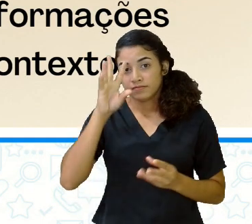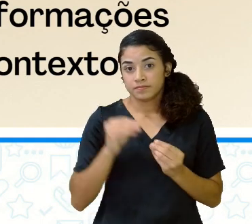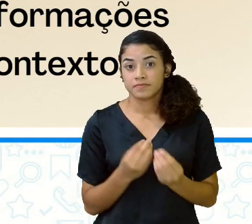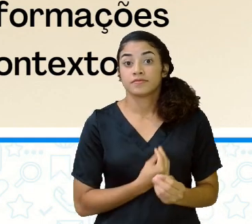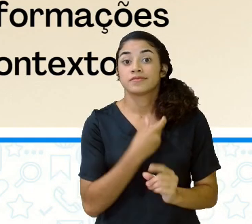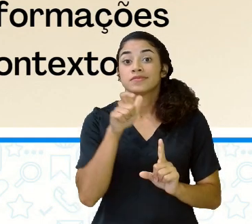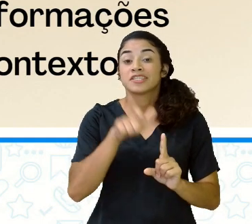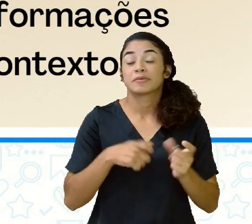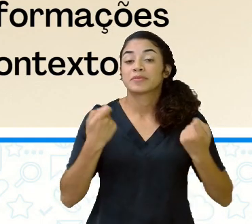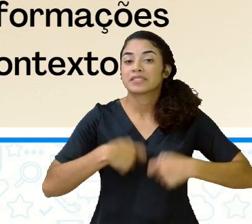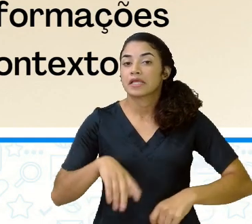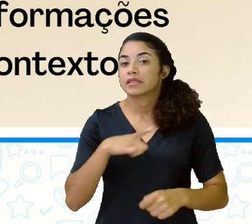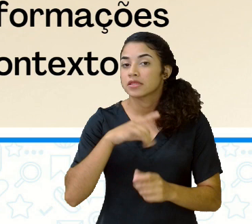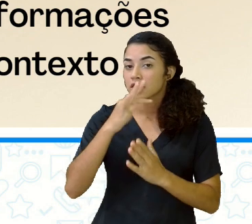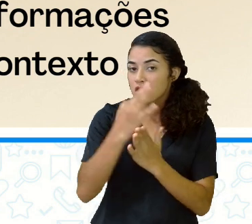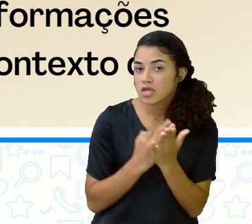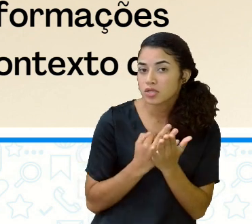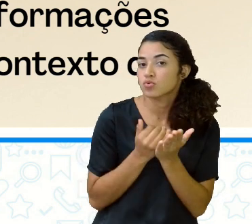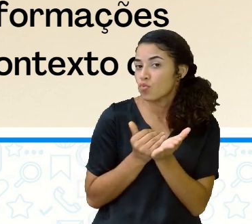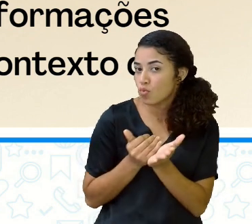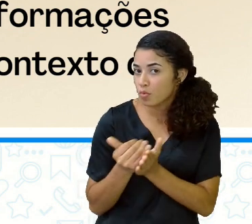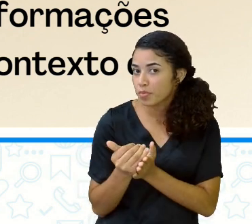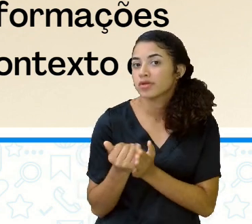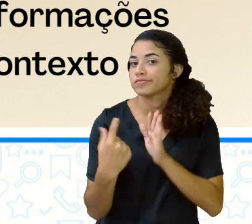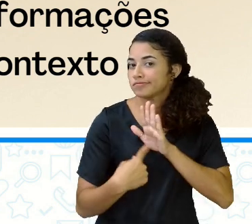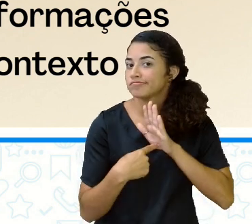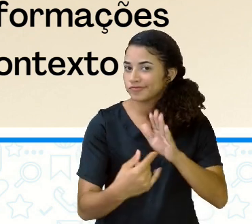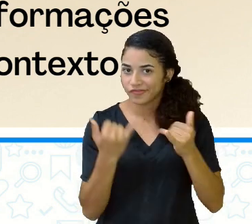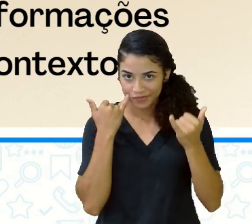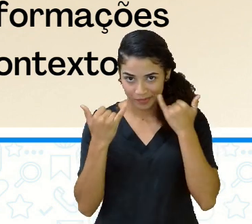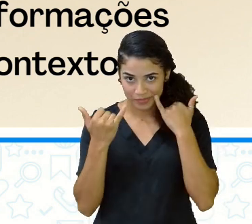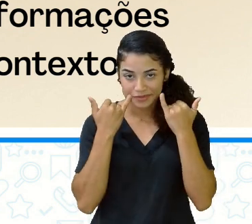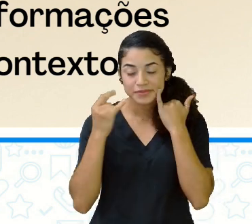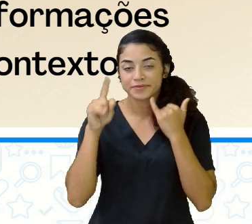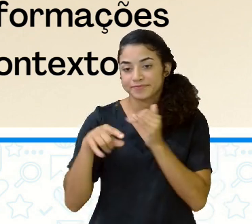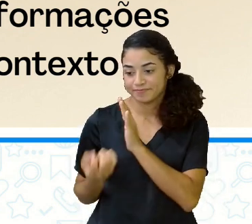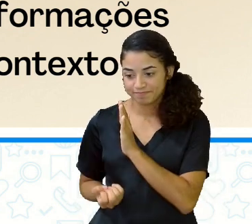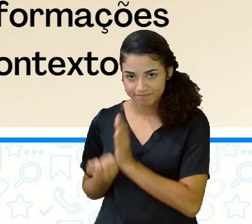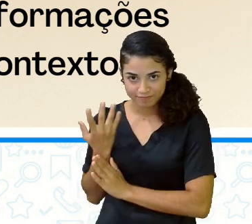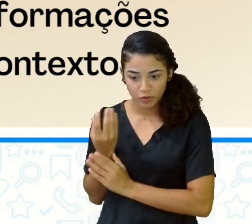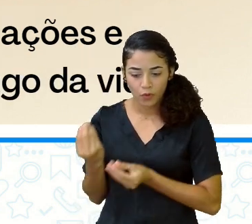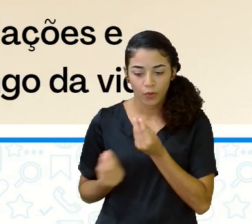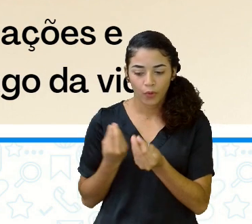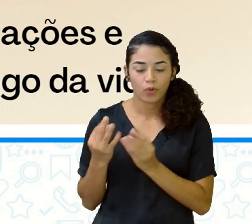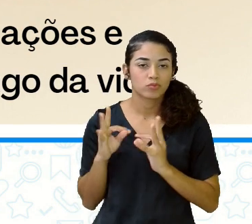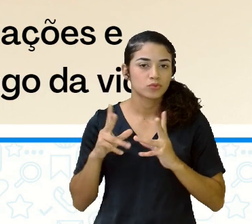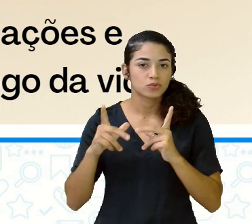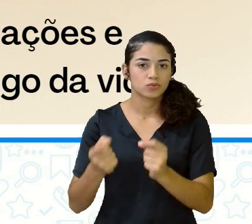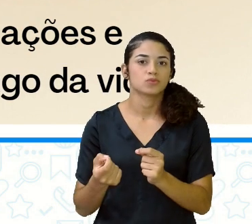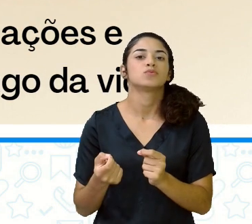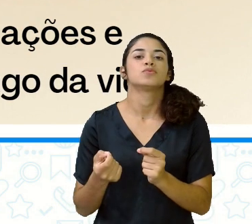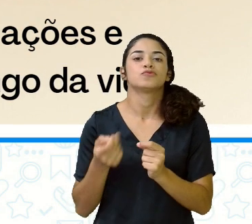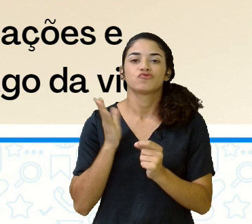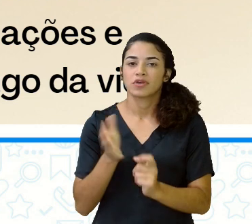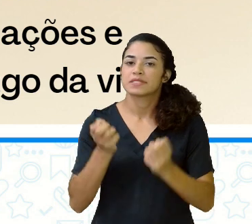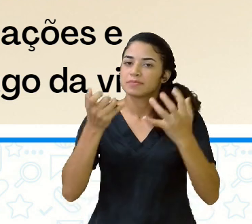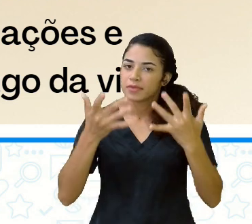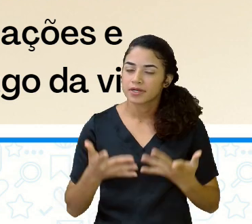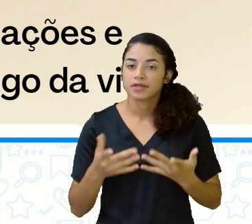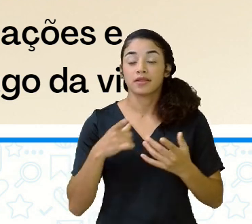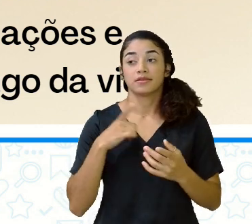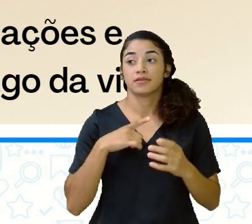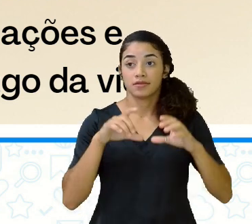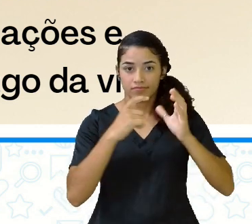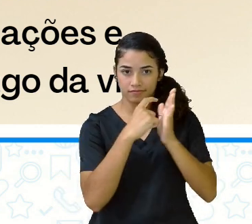que ter o quê? Um texto inicial, que apresenta essas informações dessa origem, de como tudo eu já falei aqui para vocês. Vai ter o corpo